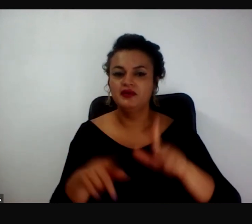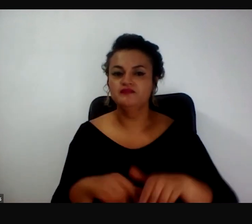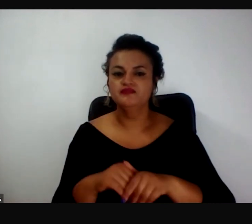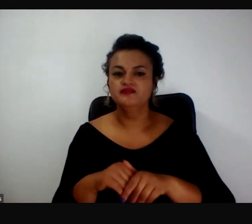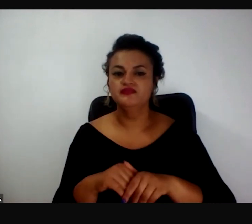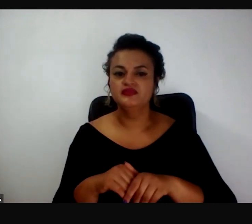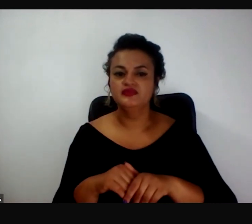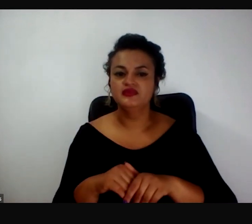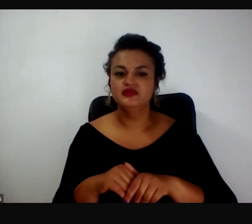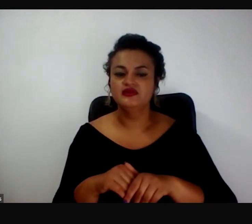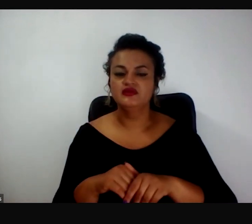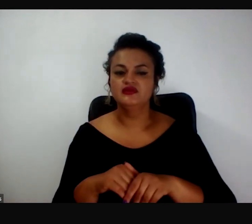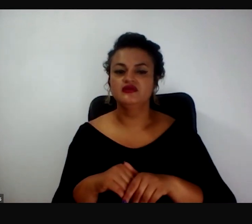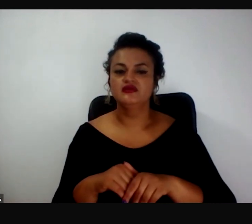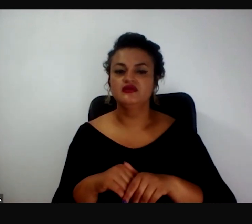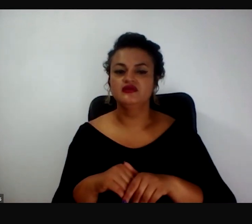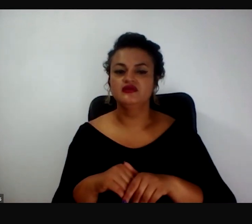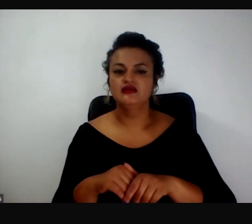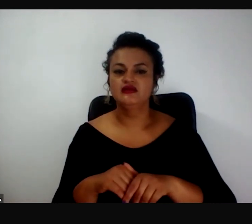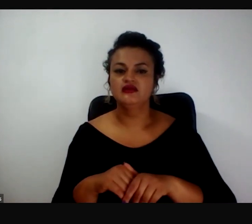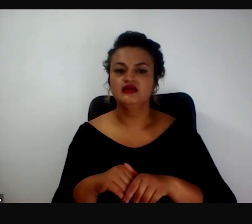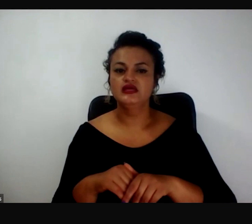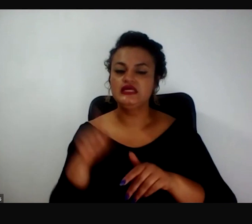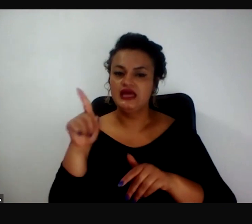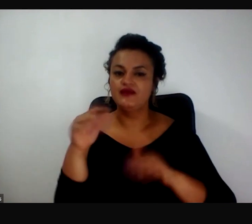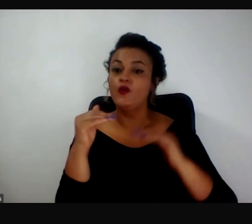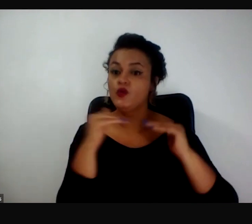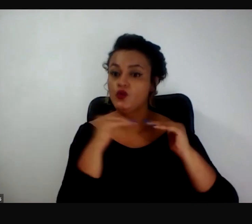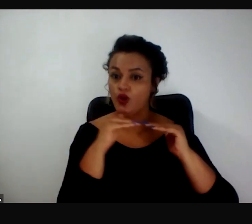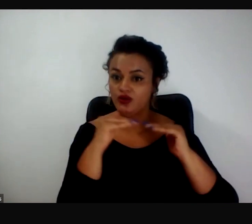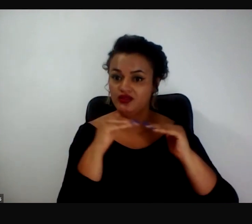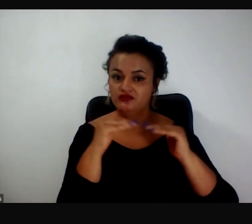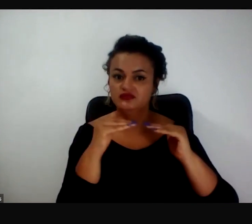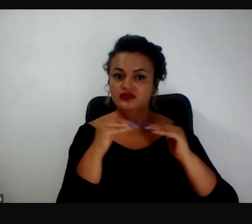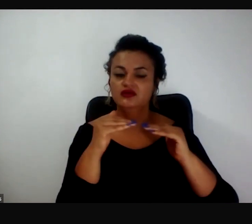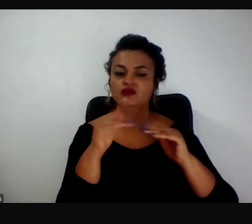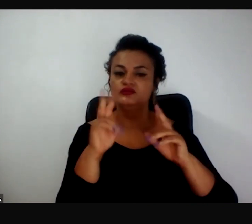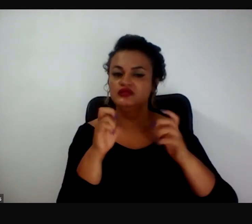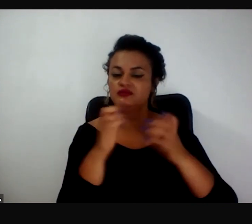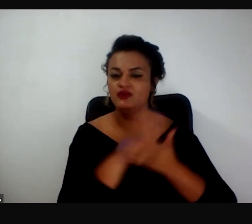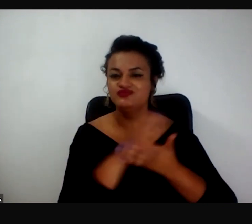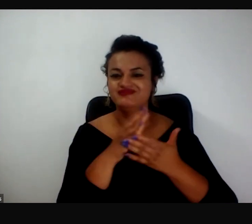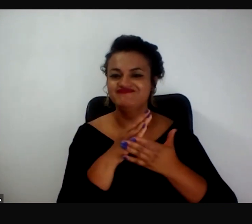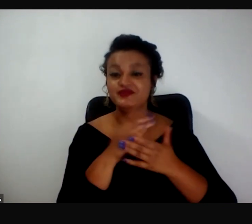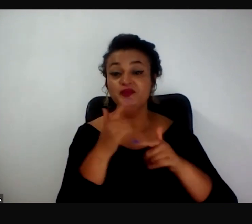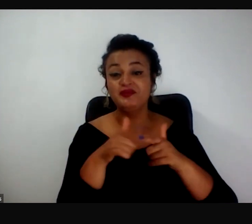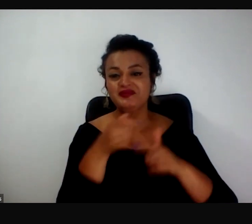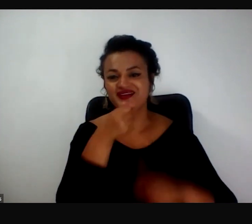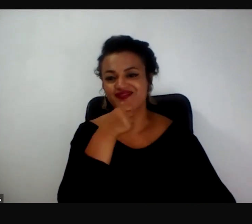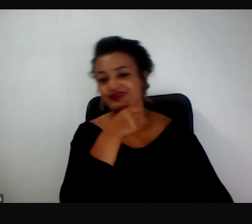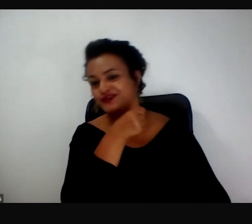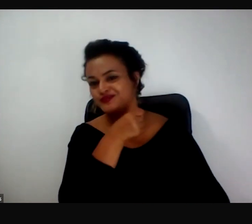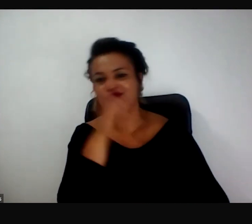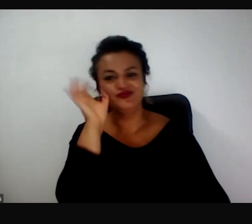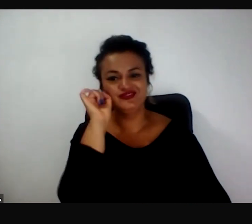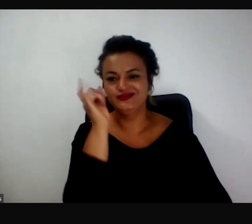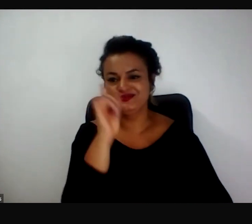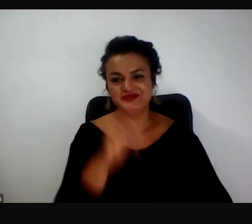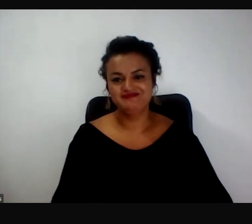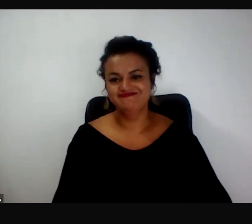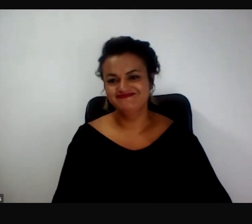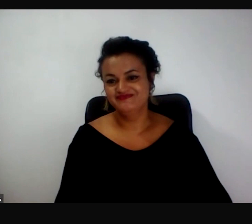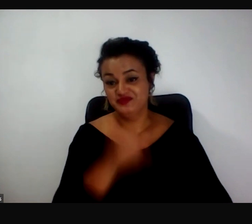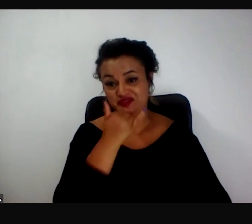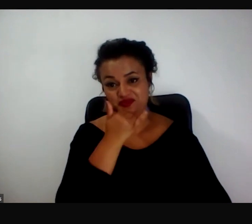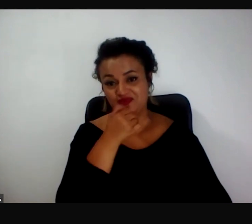e a sua concordância com a Constituição. Nada diferente daquilo que faz, eu acho, o Supremo